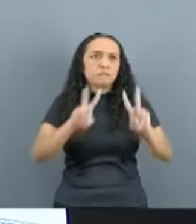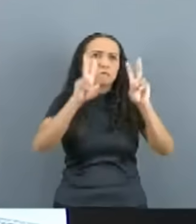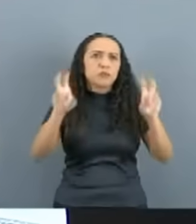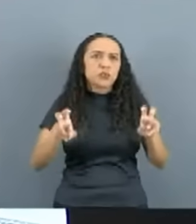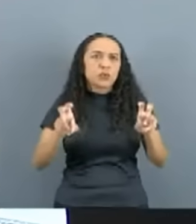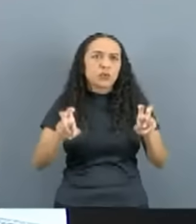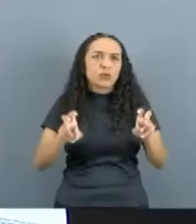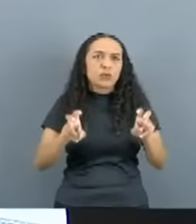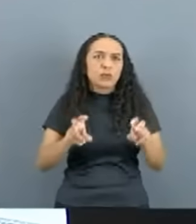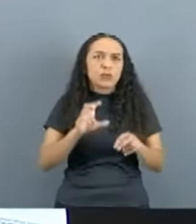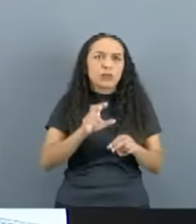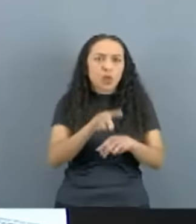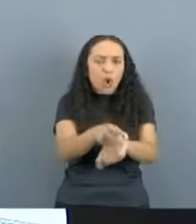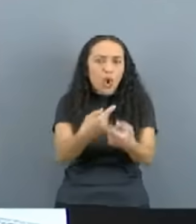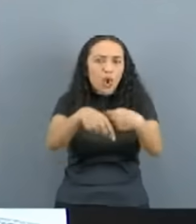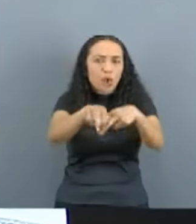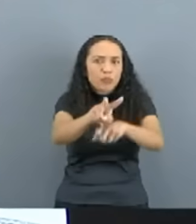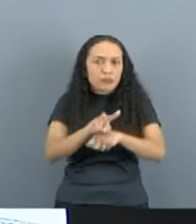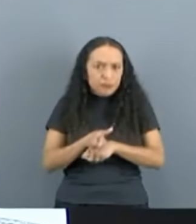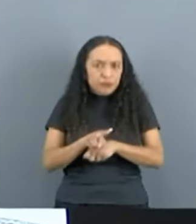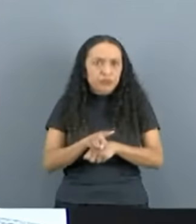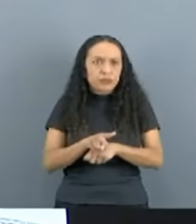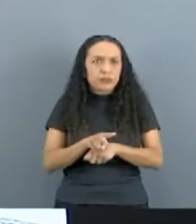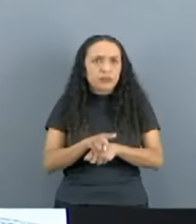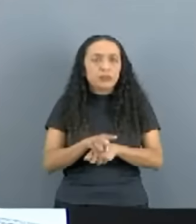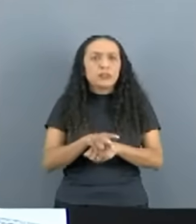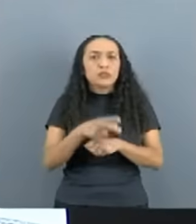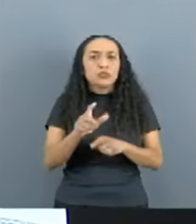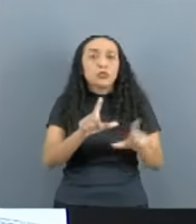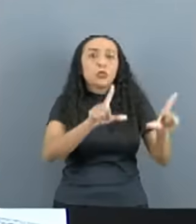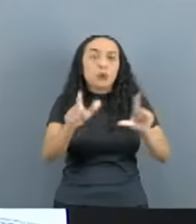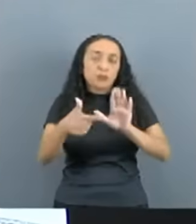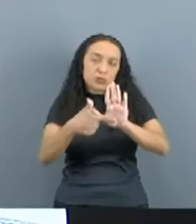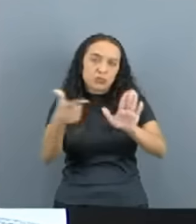meu INSS vale mais, que o senhor fez a apresentação há pouco tempo.